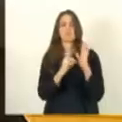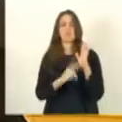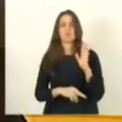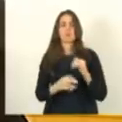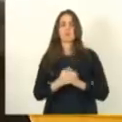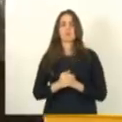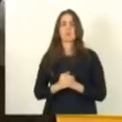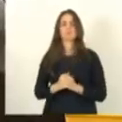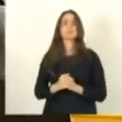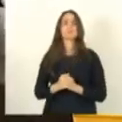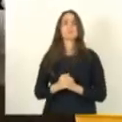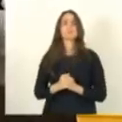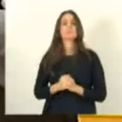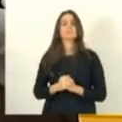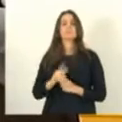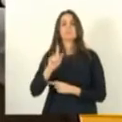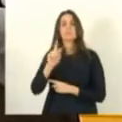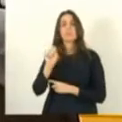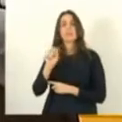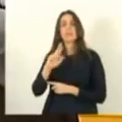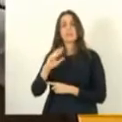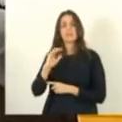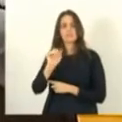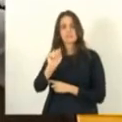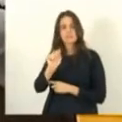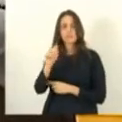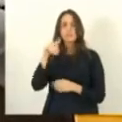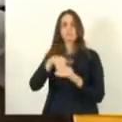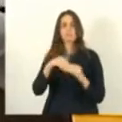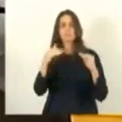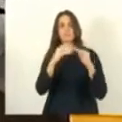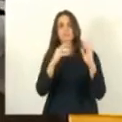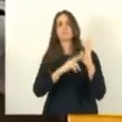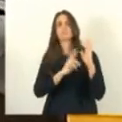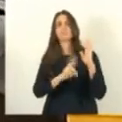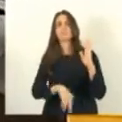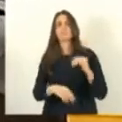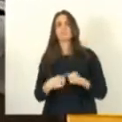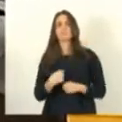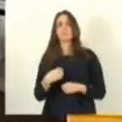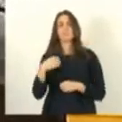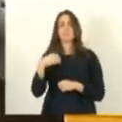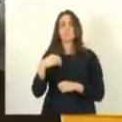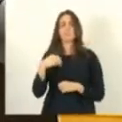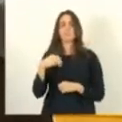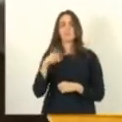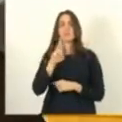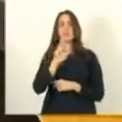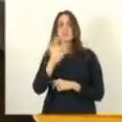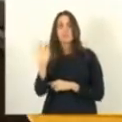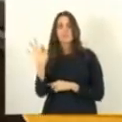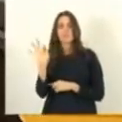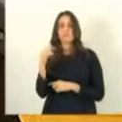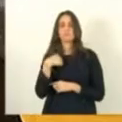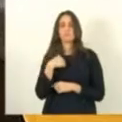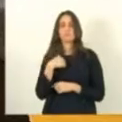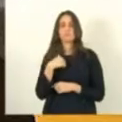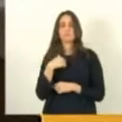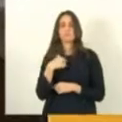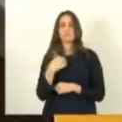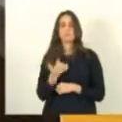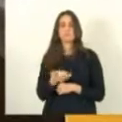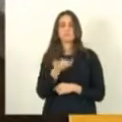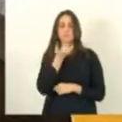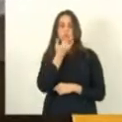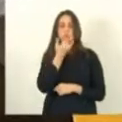deputado Marco Garcia. Voto com Vossa Excelência, com relator. Deputado Marcelo Santos, está presidindo, deputado doutor Rafael Favato. Quem está presidindo nesse